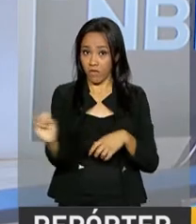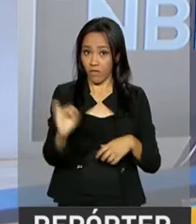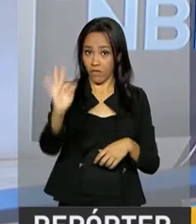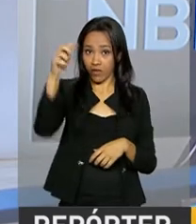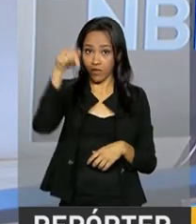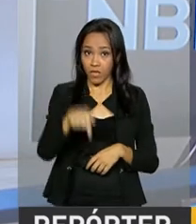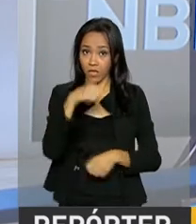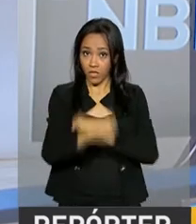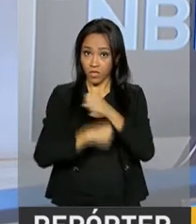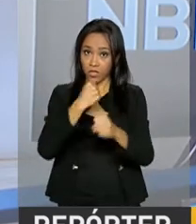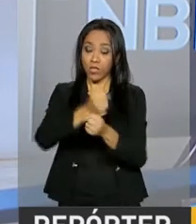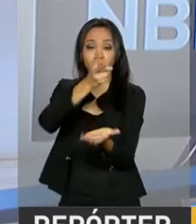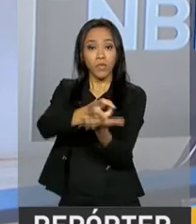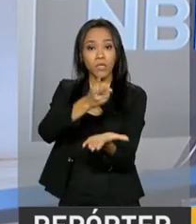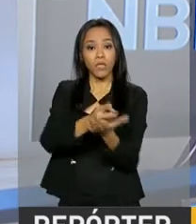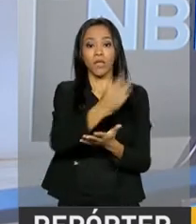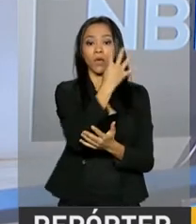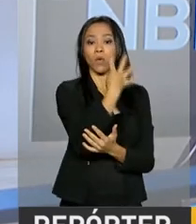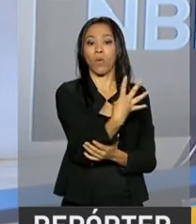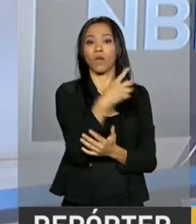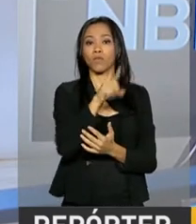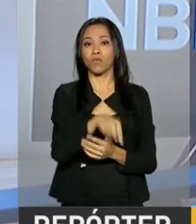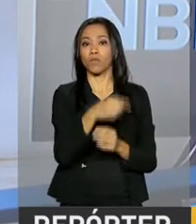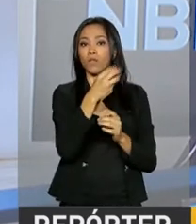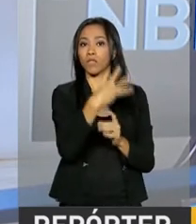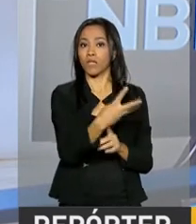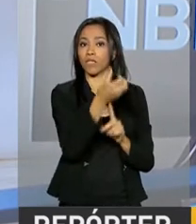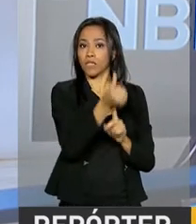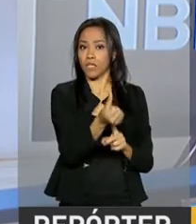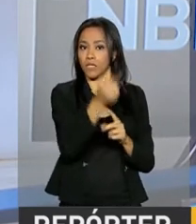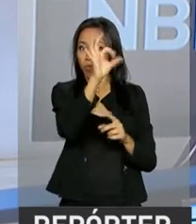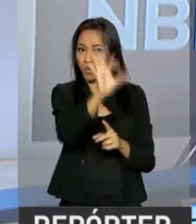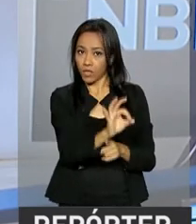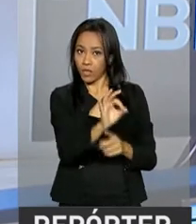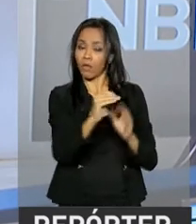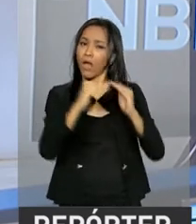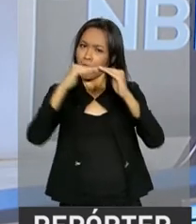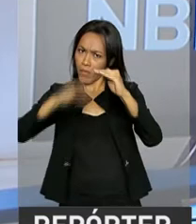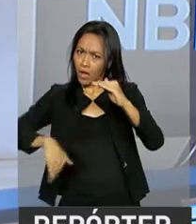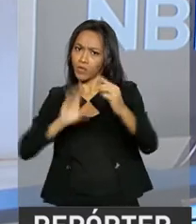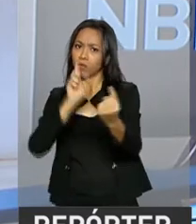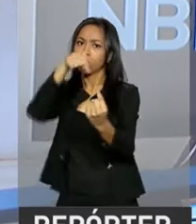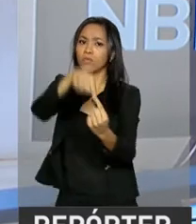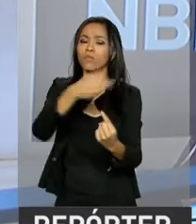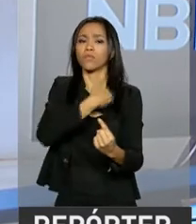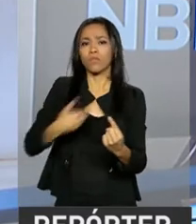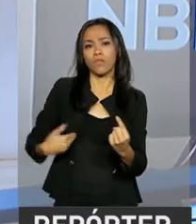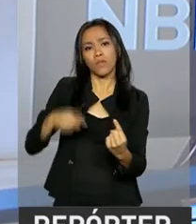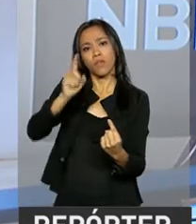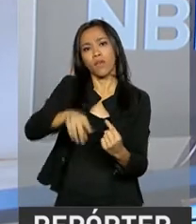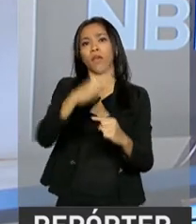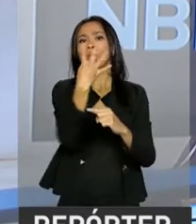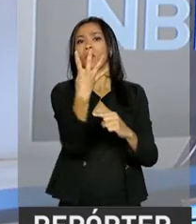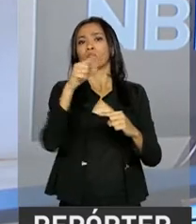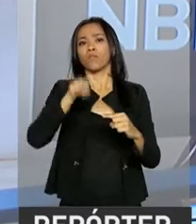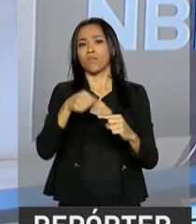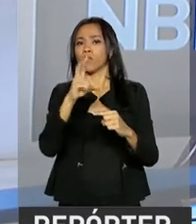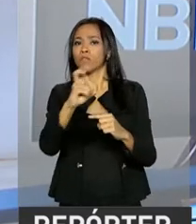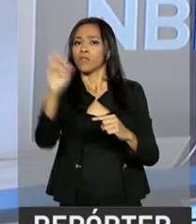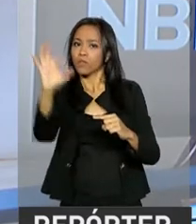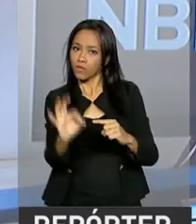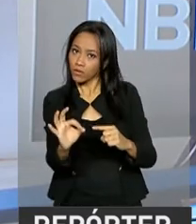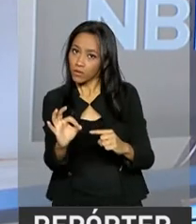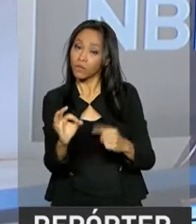foi mantida em 4,36 por cento abaixo da meta do governo que é de 4 e meio por cento segundo